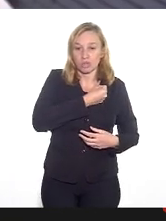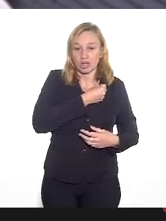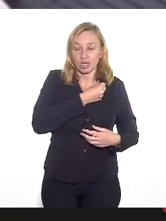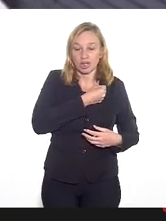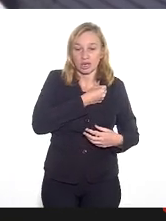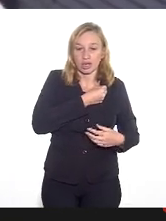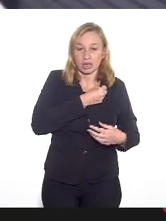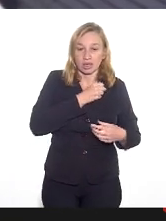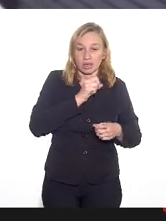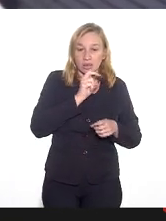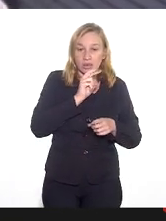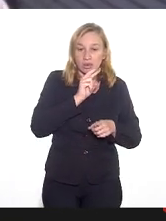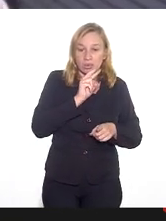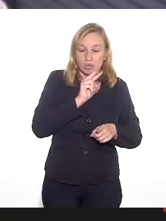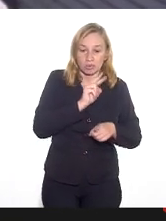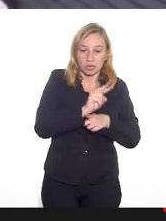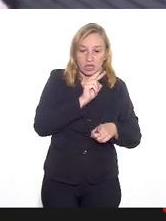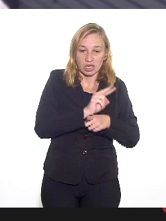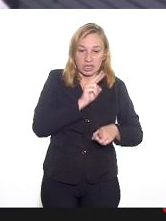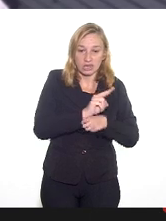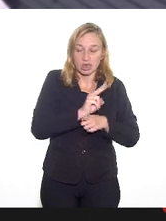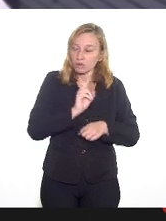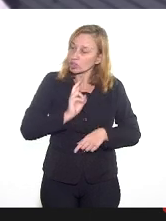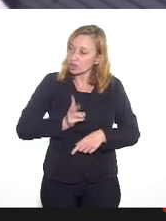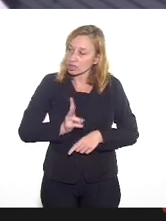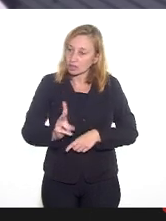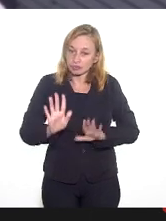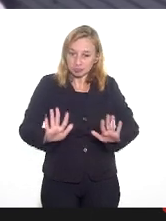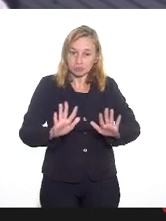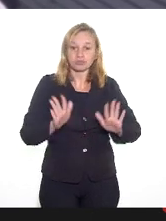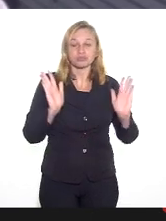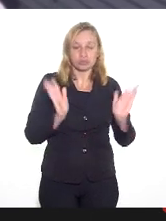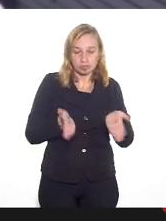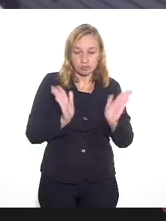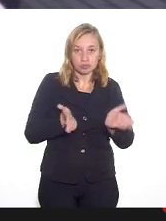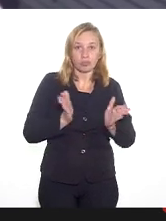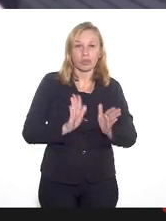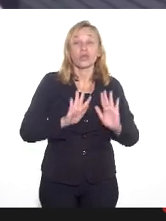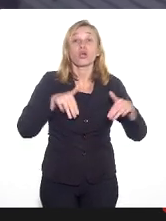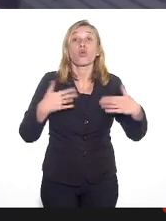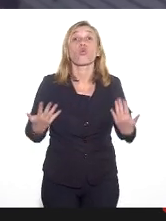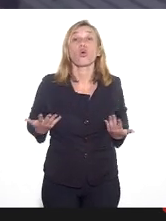e daí em diante. Então, a gente está hoje